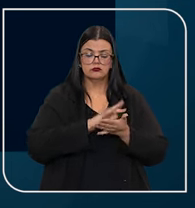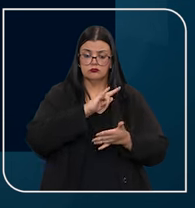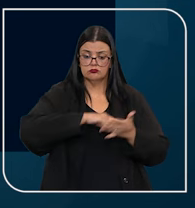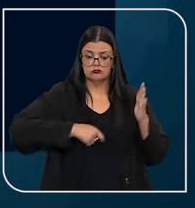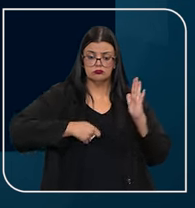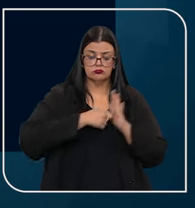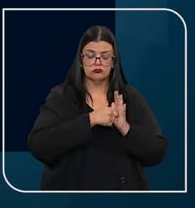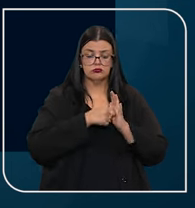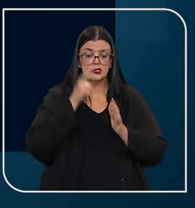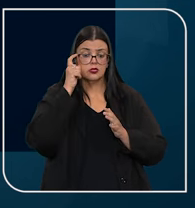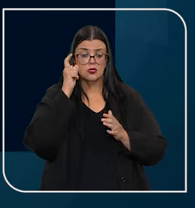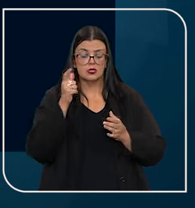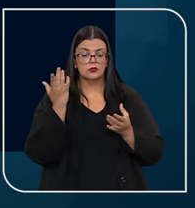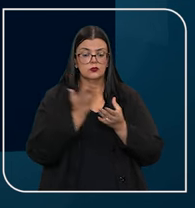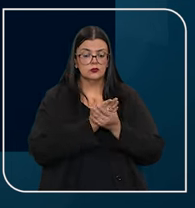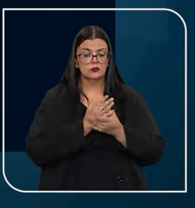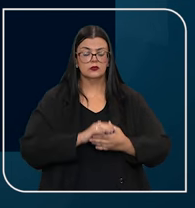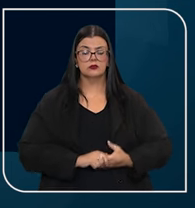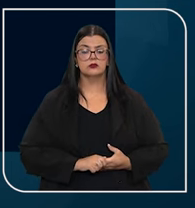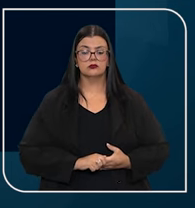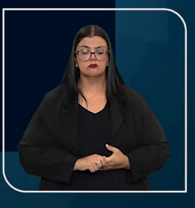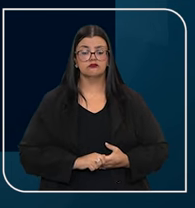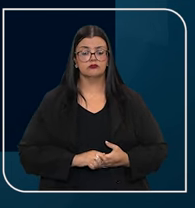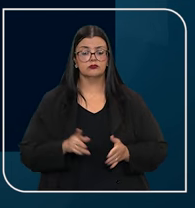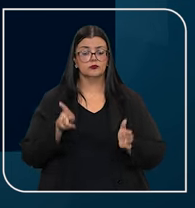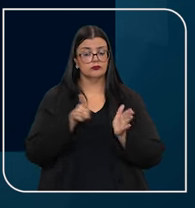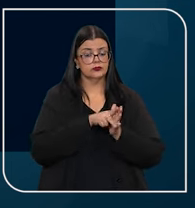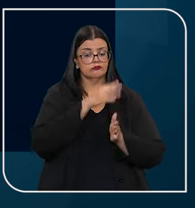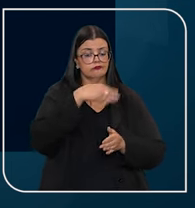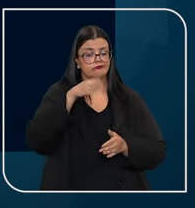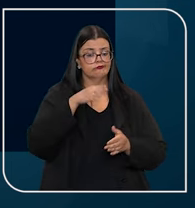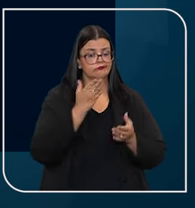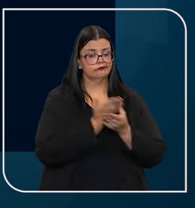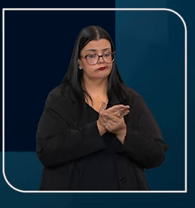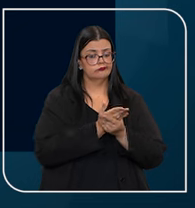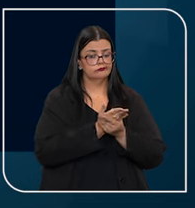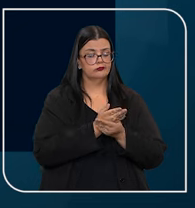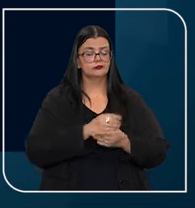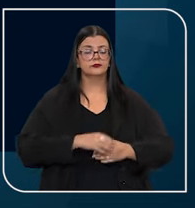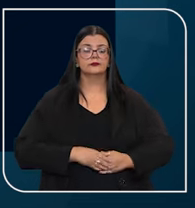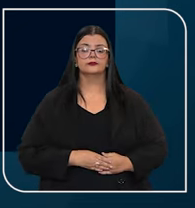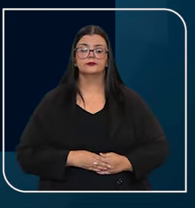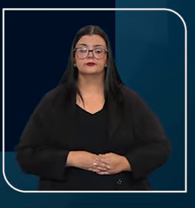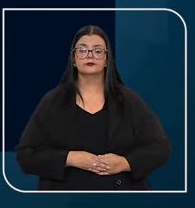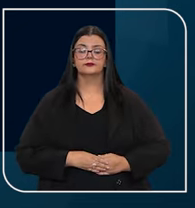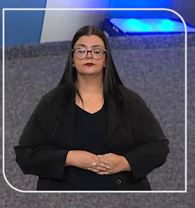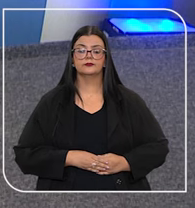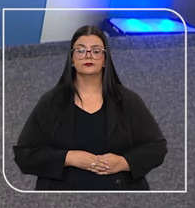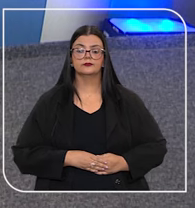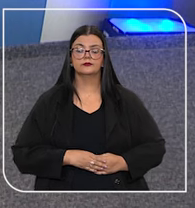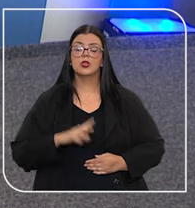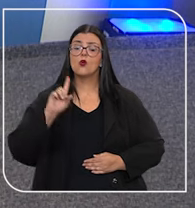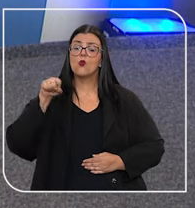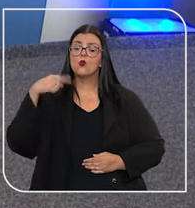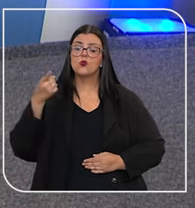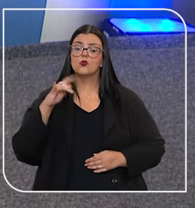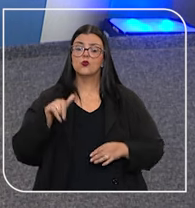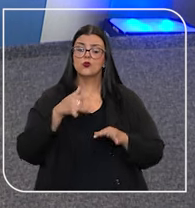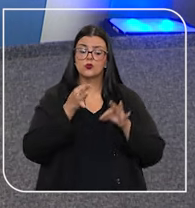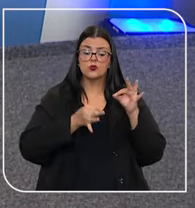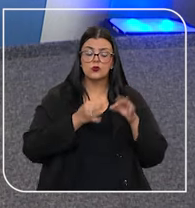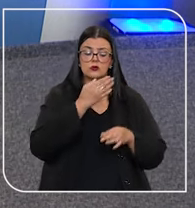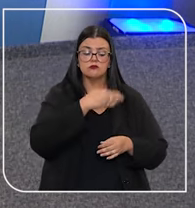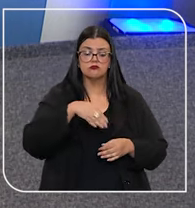carência de ação por falta de interesse processual com consequente extinção do processo em outro